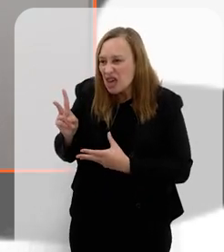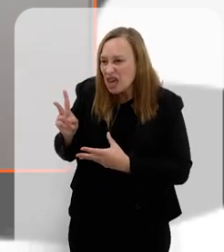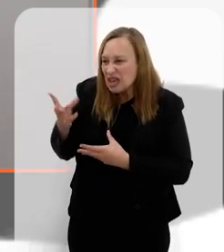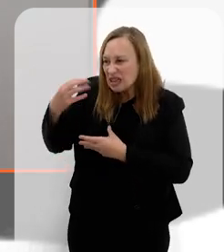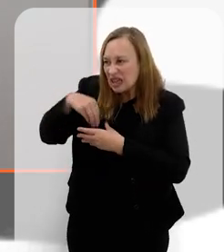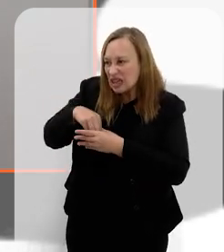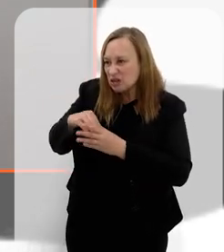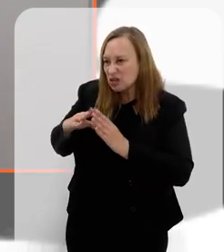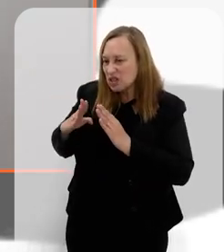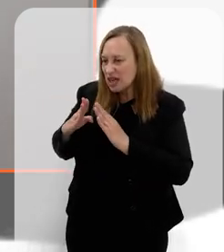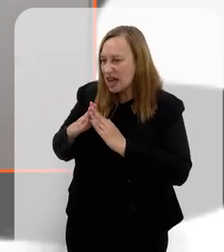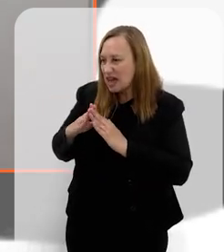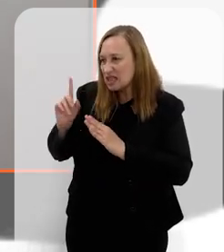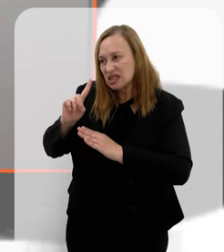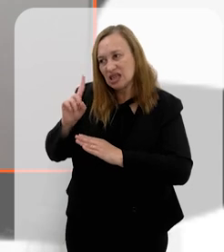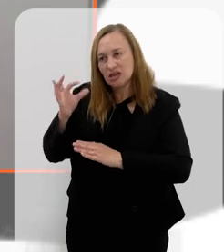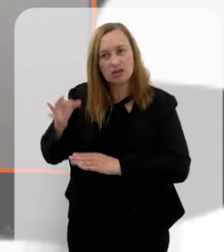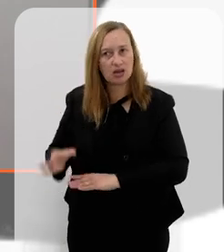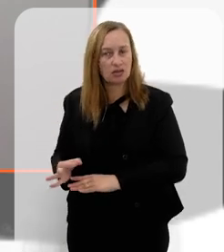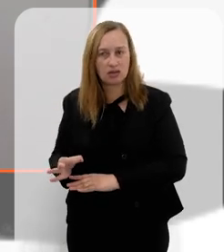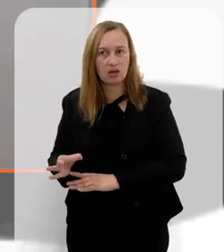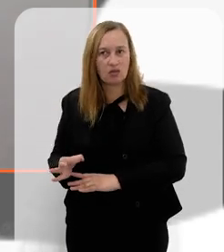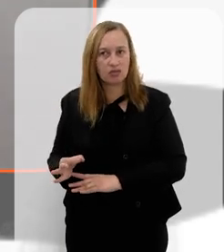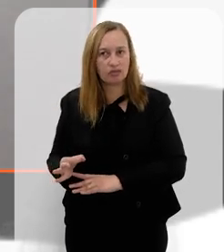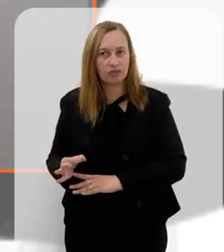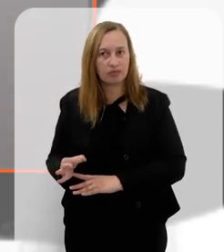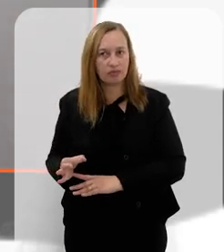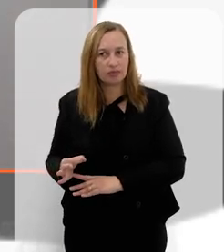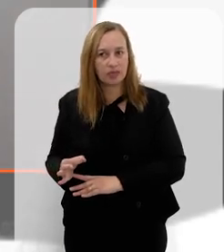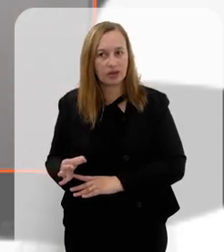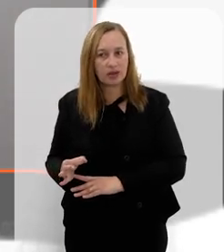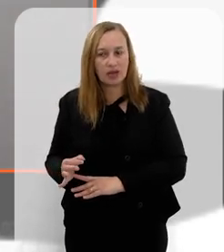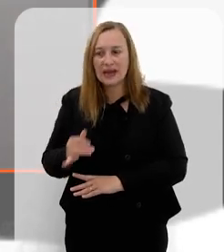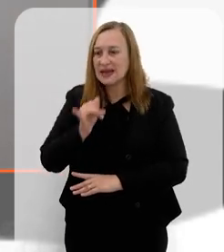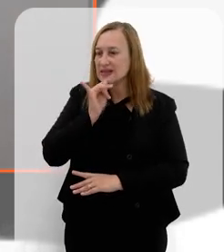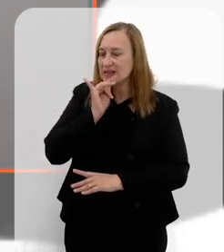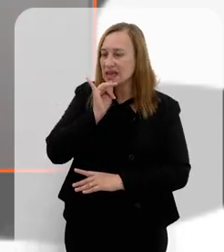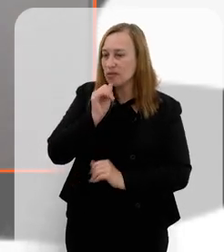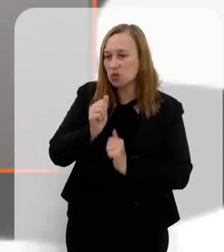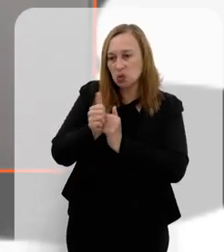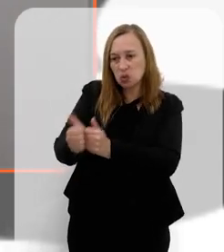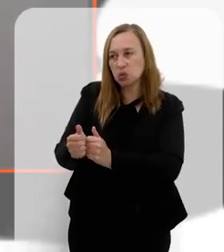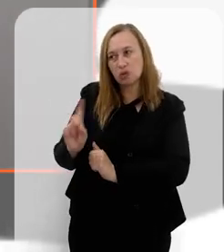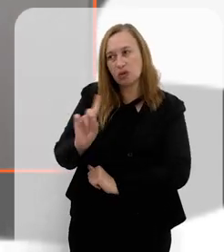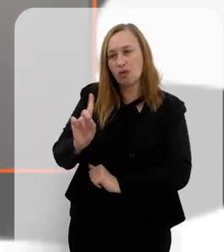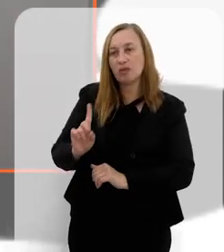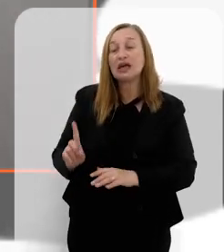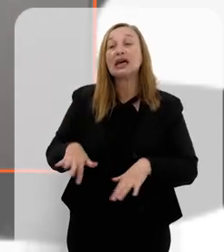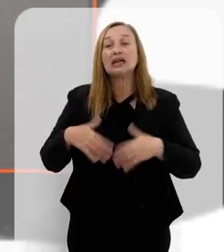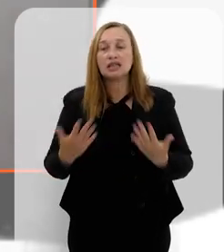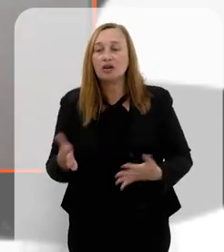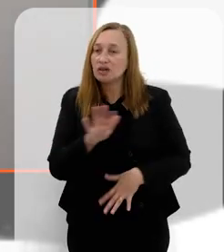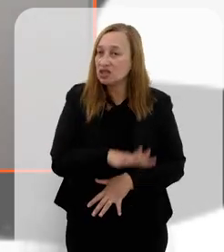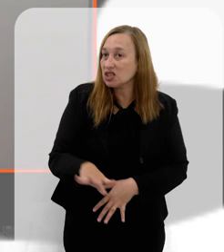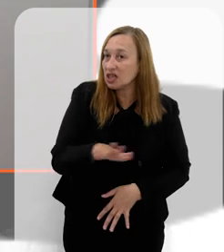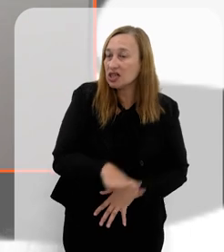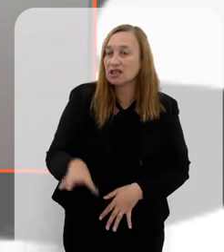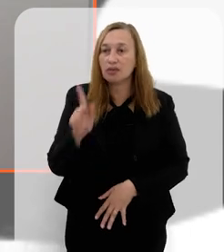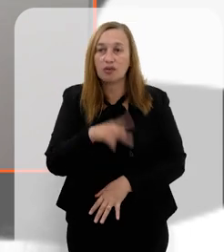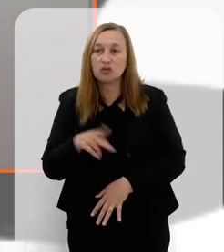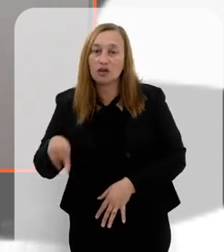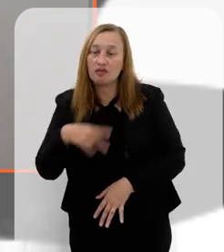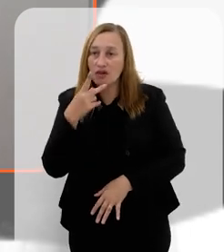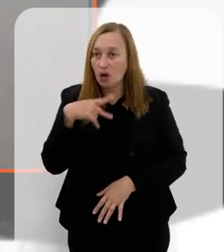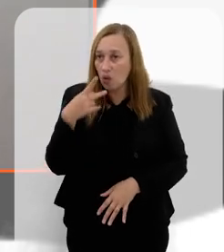está correto, é um exemplo a ser seguido, né? Então, essas crianças, a professora